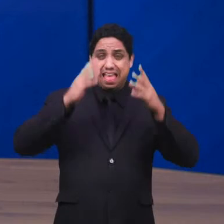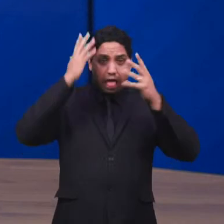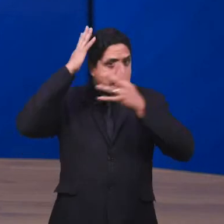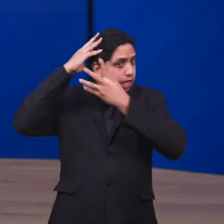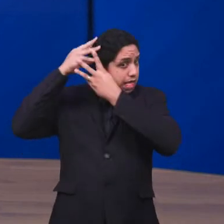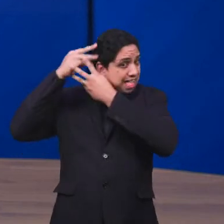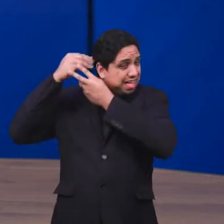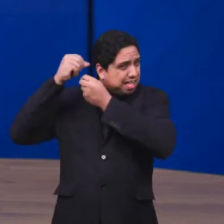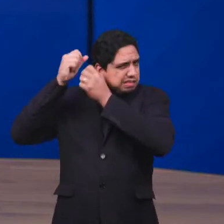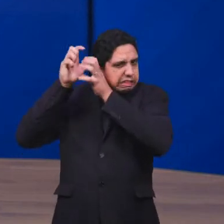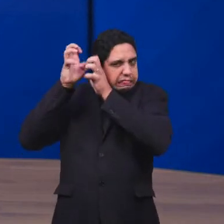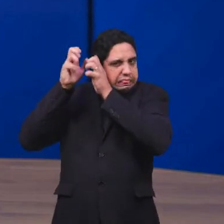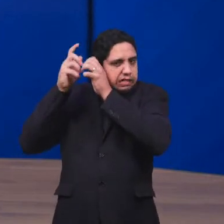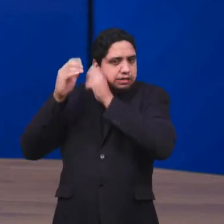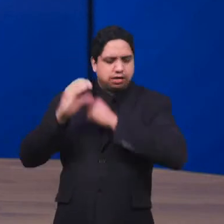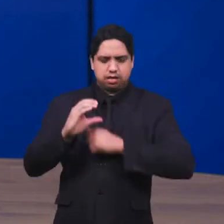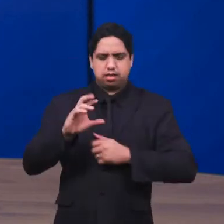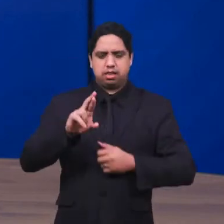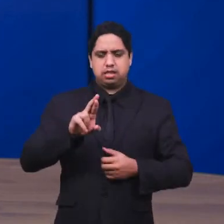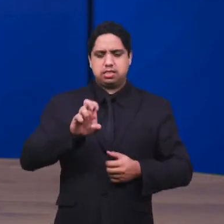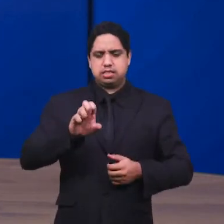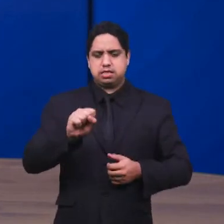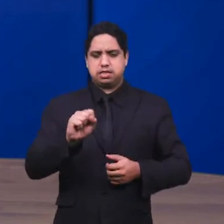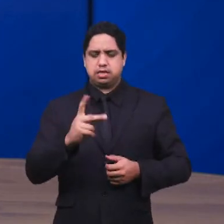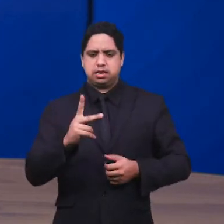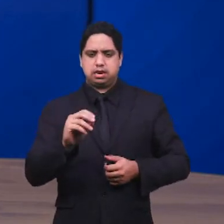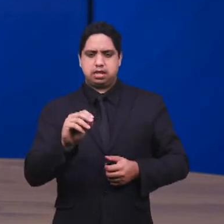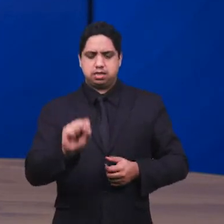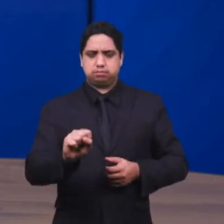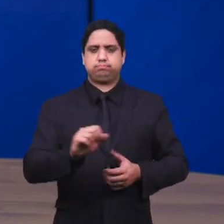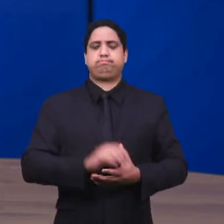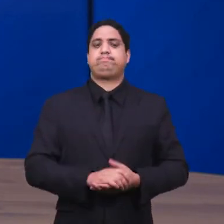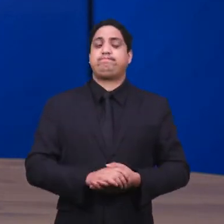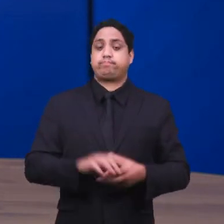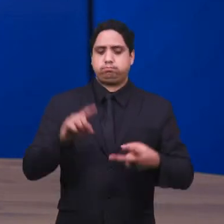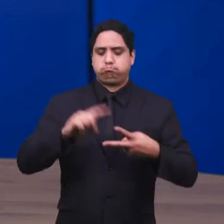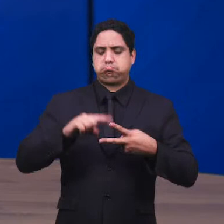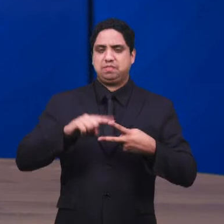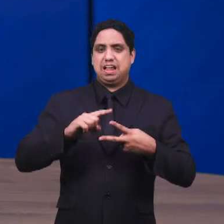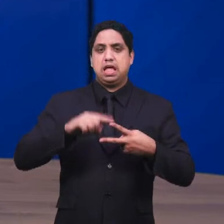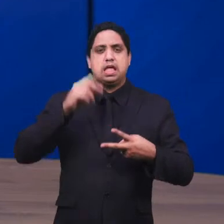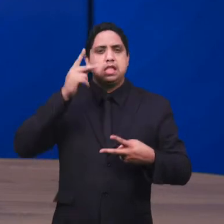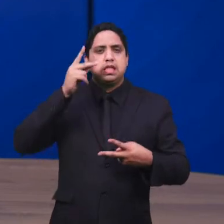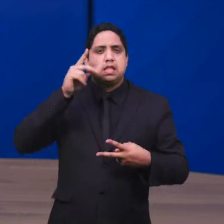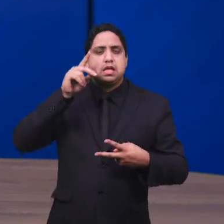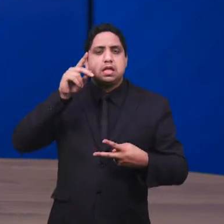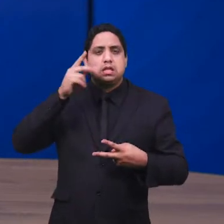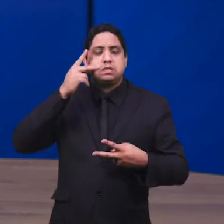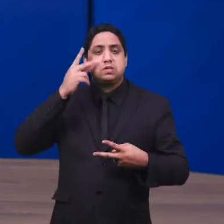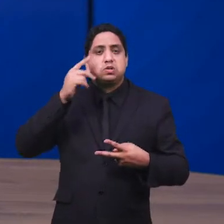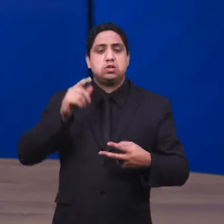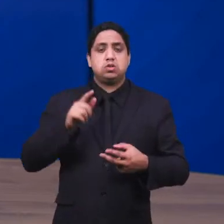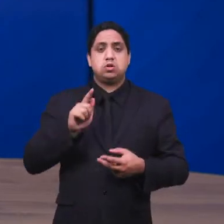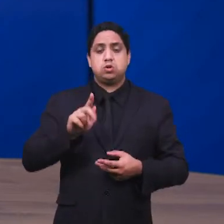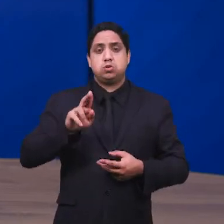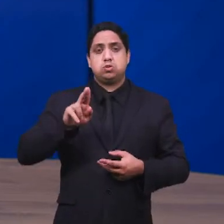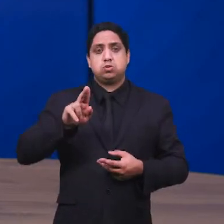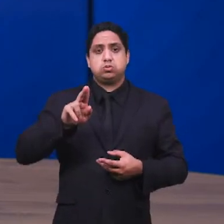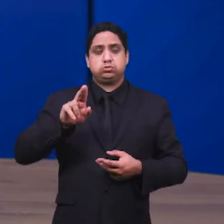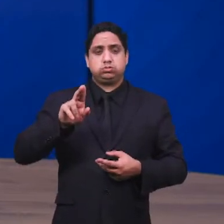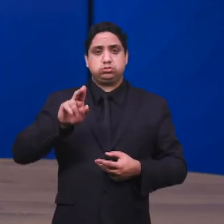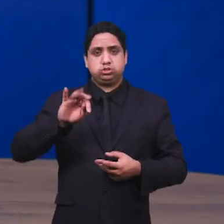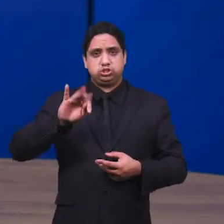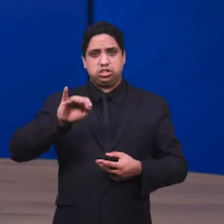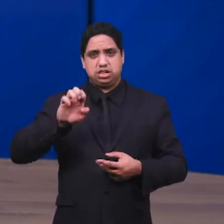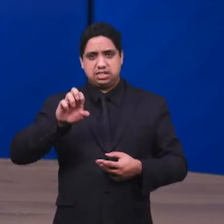essa pergunta que virá exatamente lá do estado do Ceará. E quem vai responder é o Gutierrez. Ele é diácono, o diácono